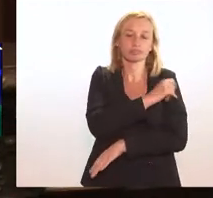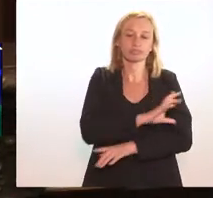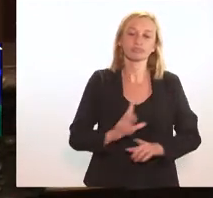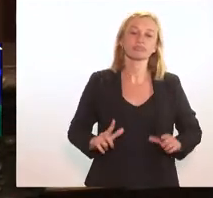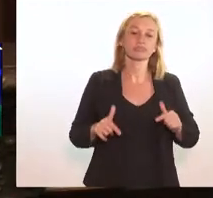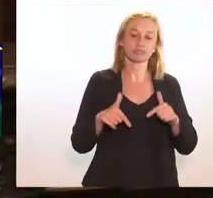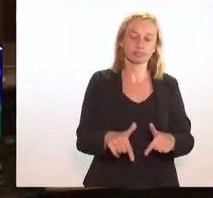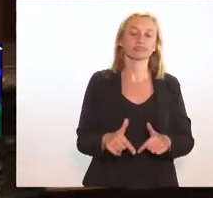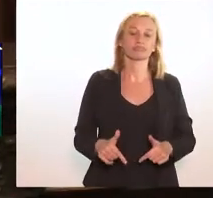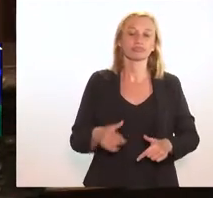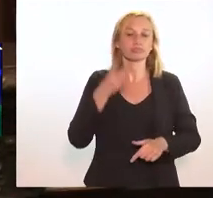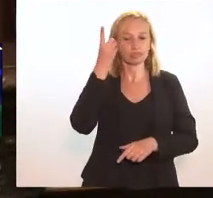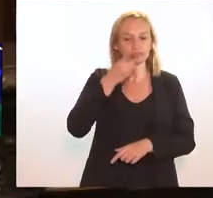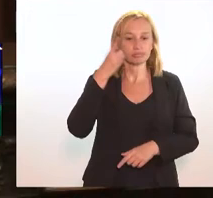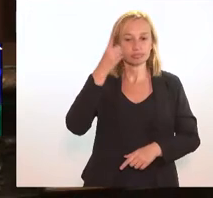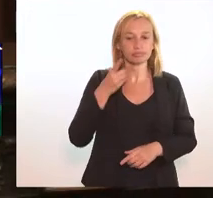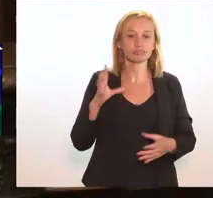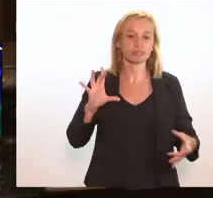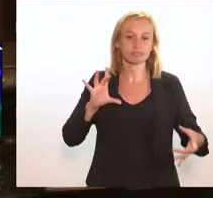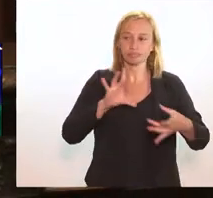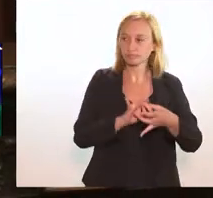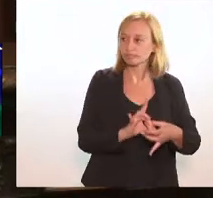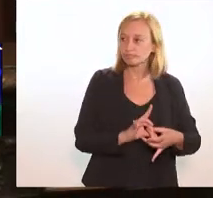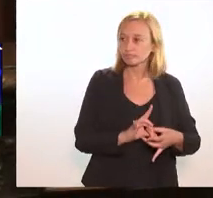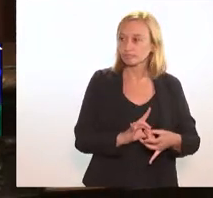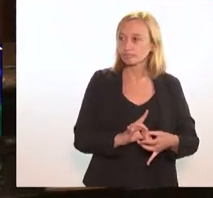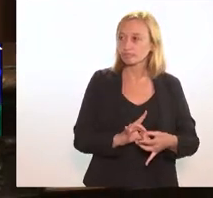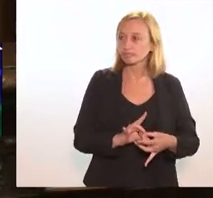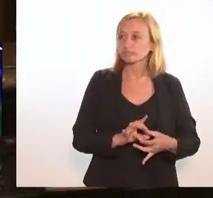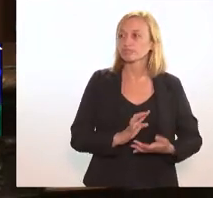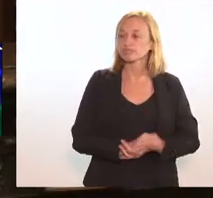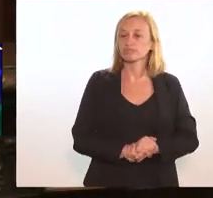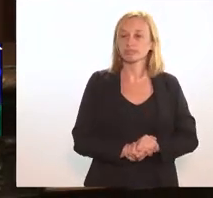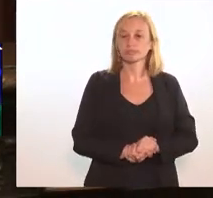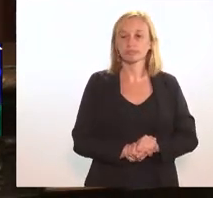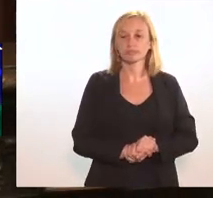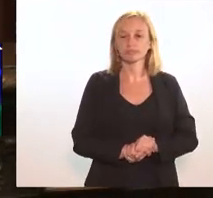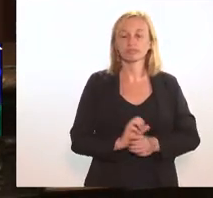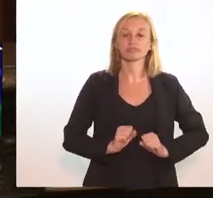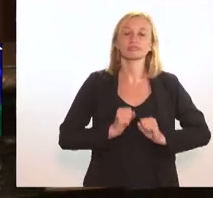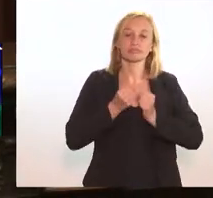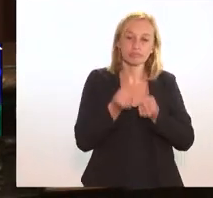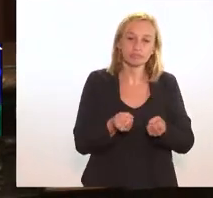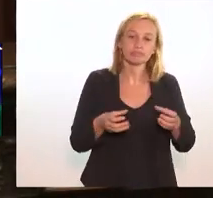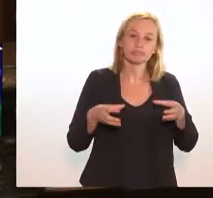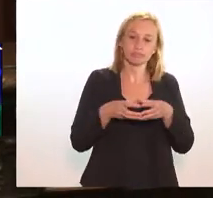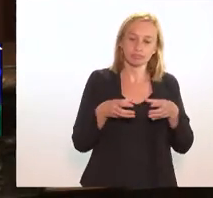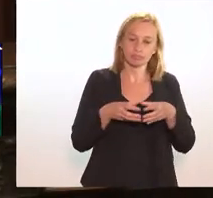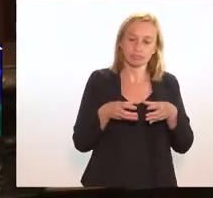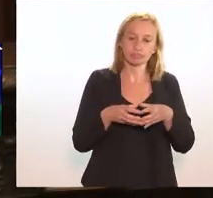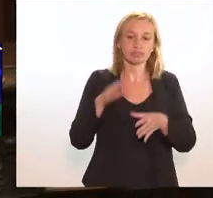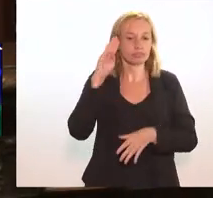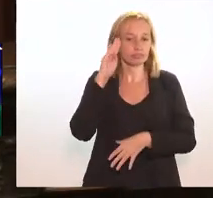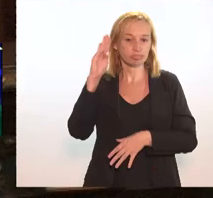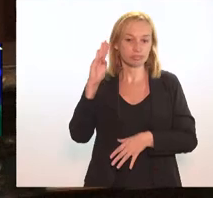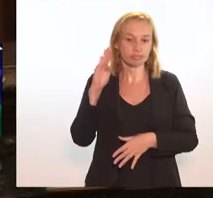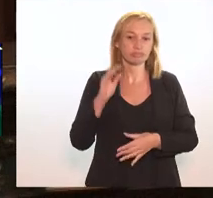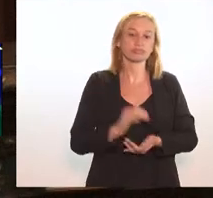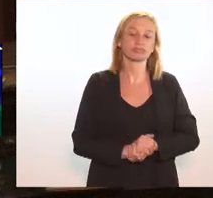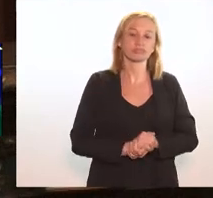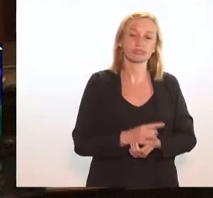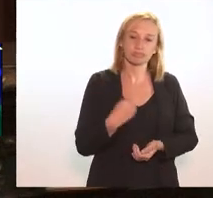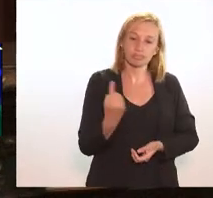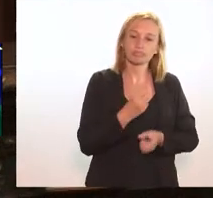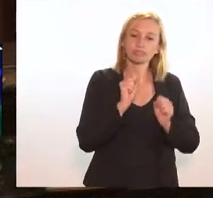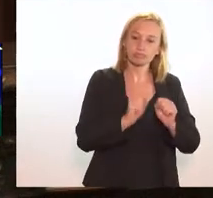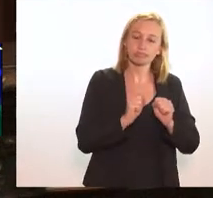ações, deputado, que são integradas, que são complementares. O esforço coletivo é fundamental para que a gente